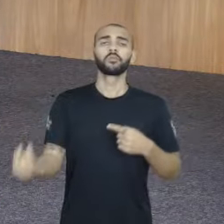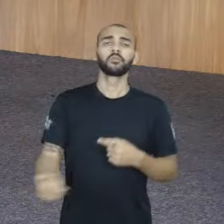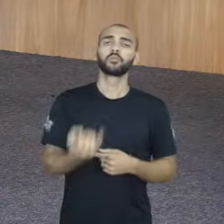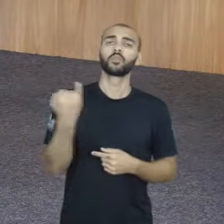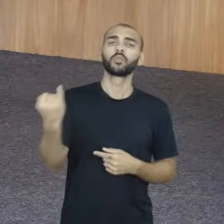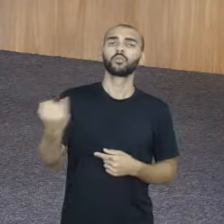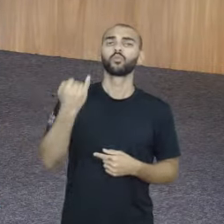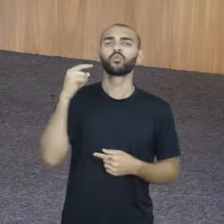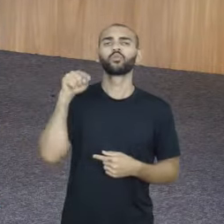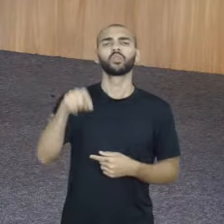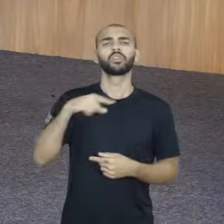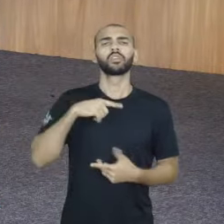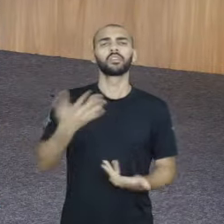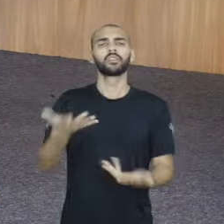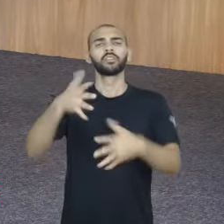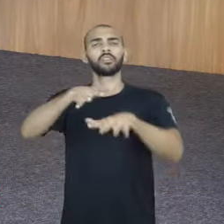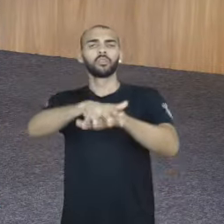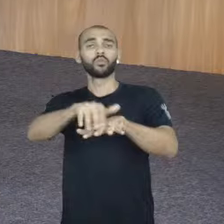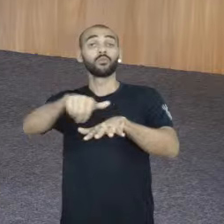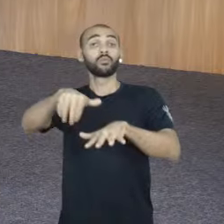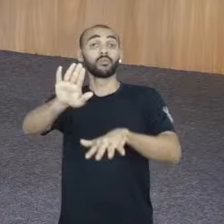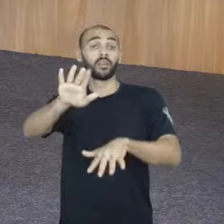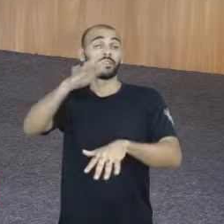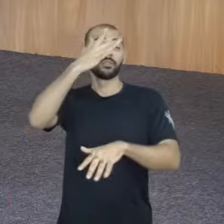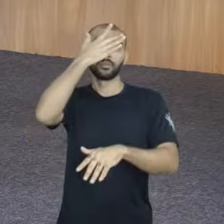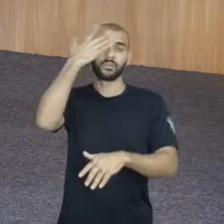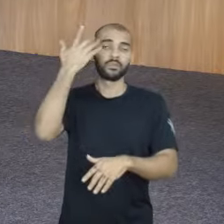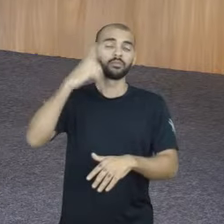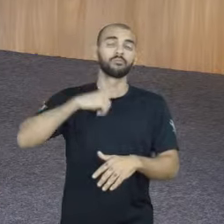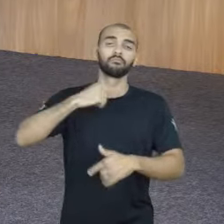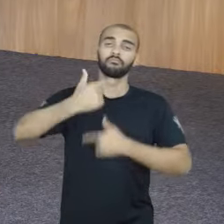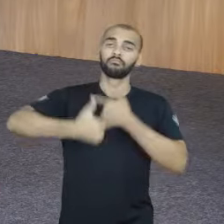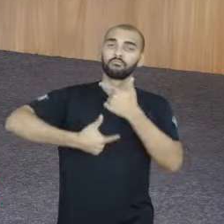para a inclusão de mais jovens no mercado de trabalho?